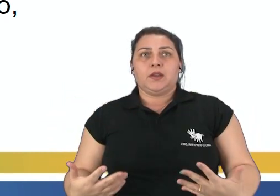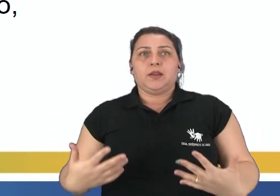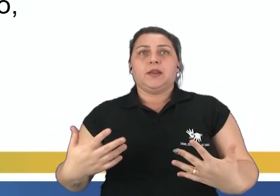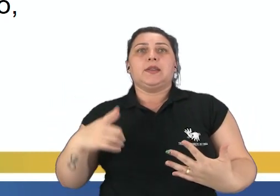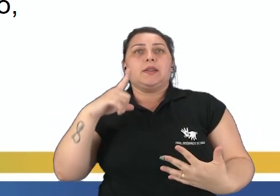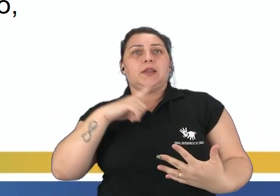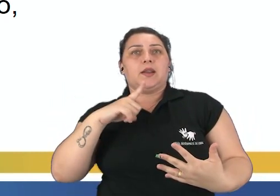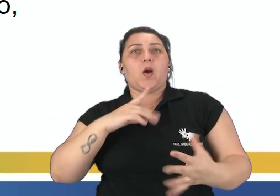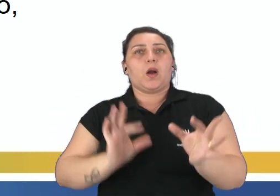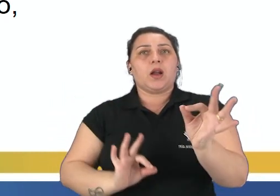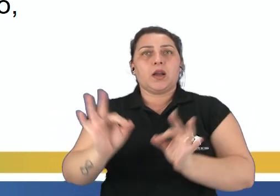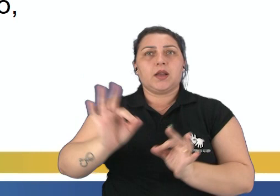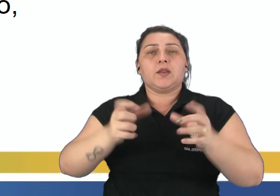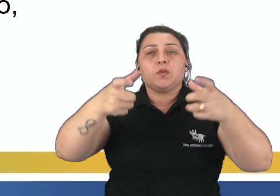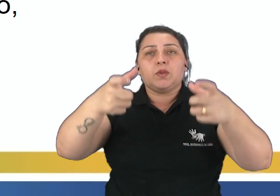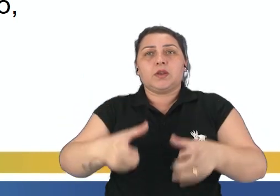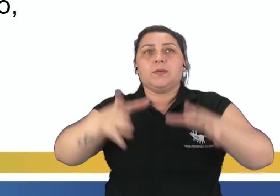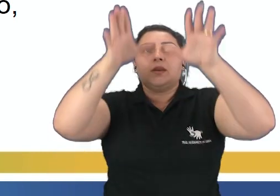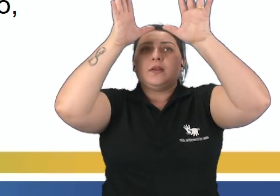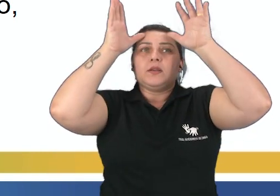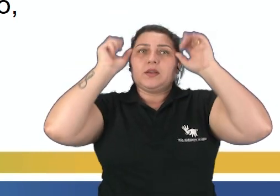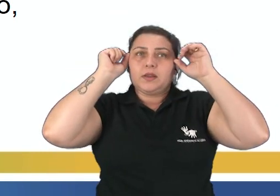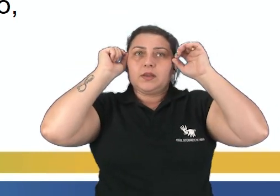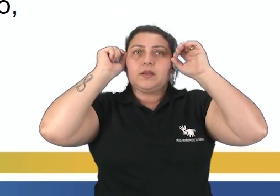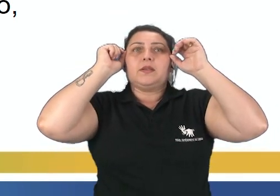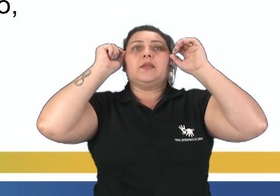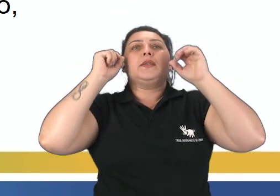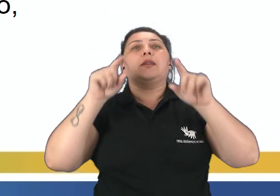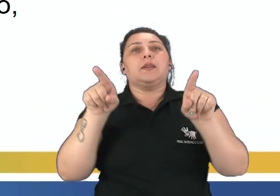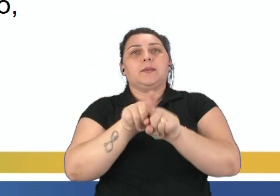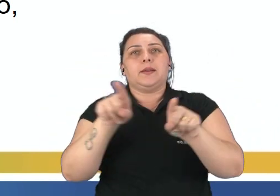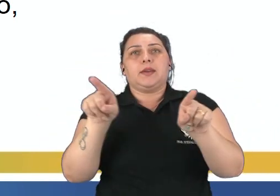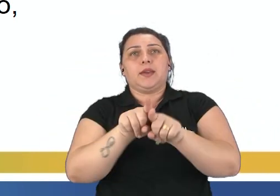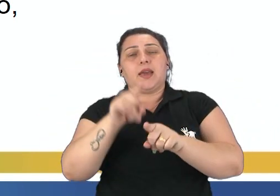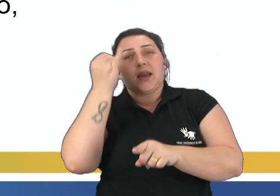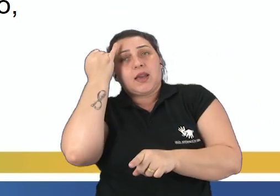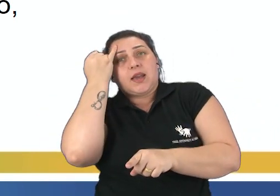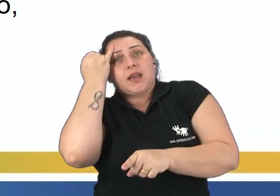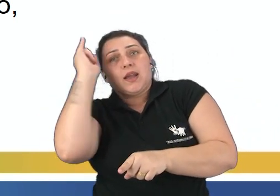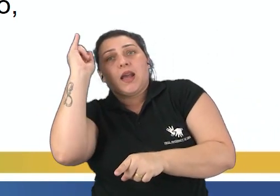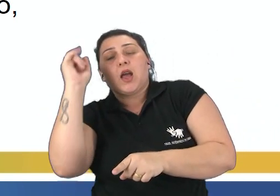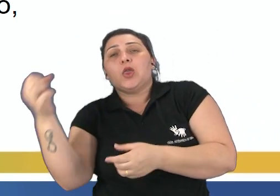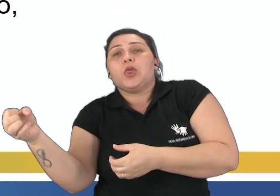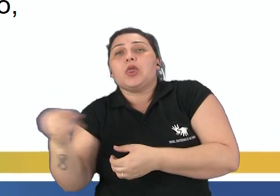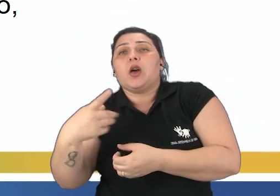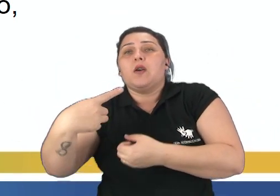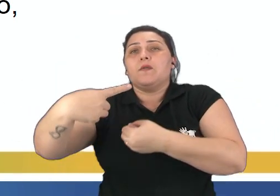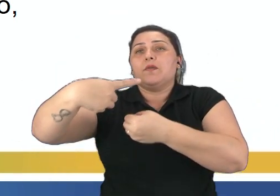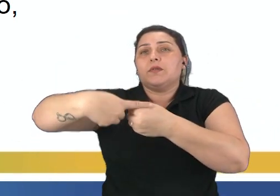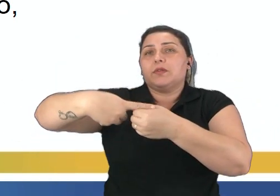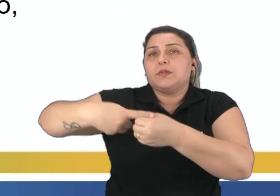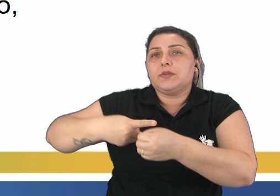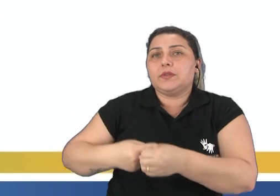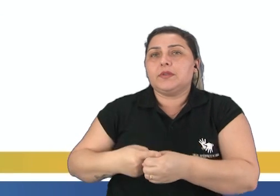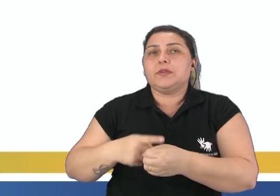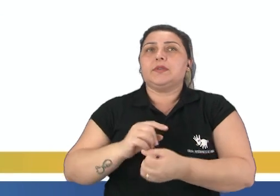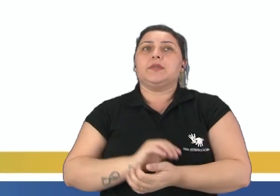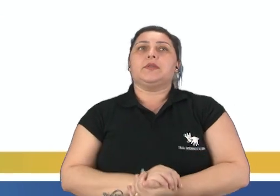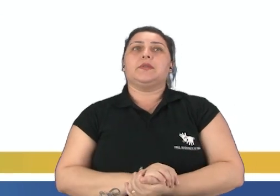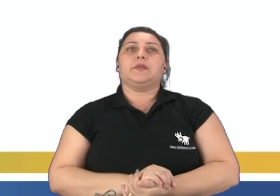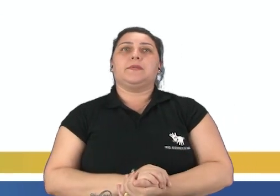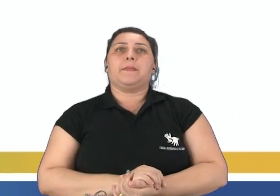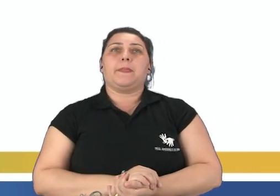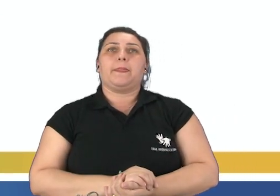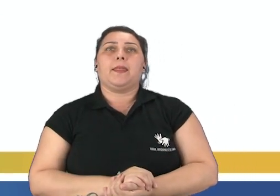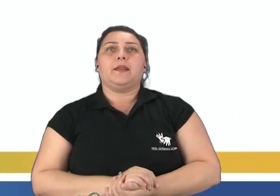modo, foi havendo uma reorganização no espaço acreano à medida que foram sendo criados novos